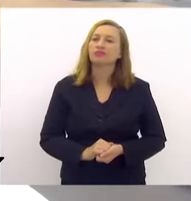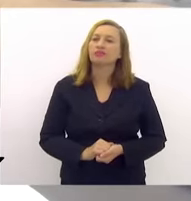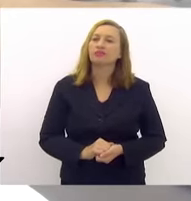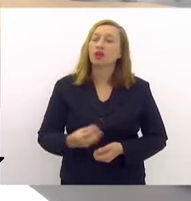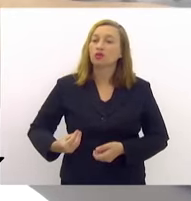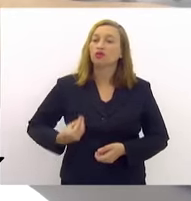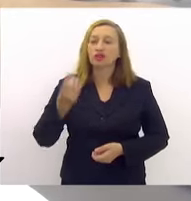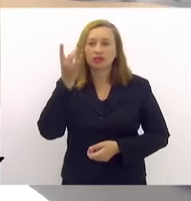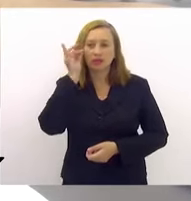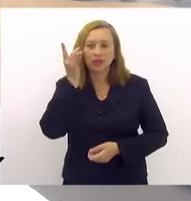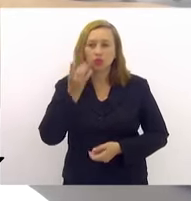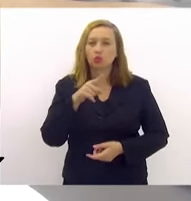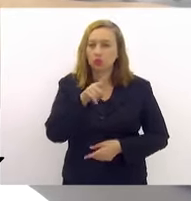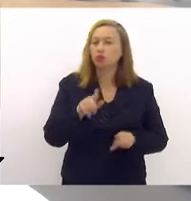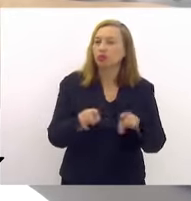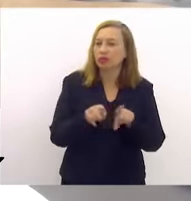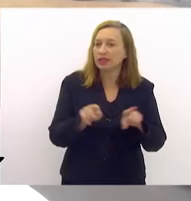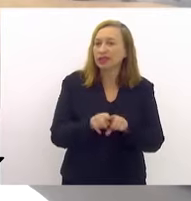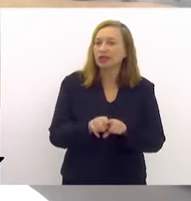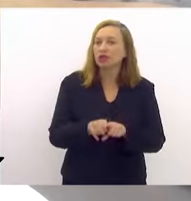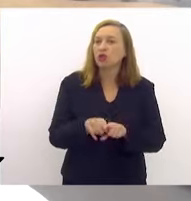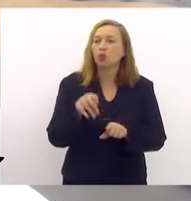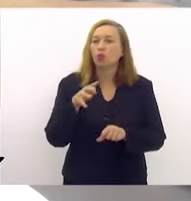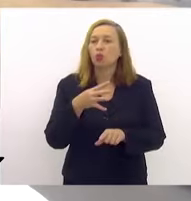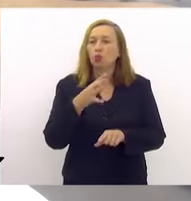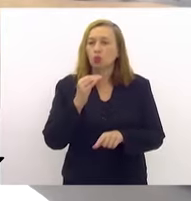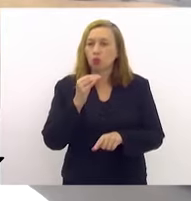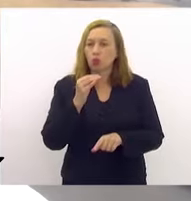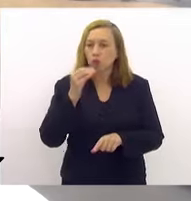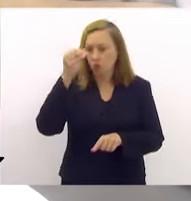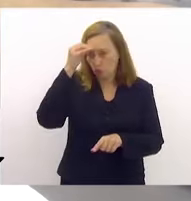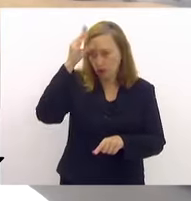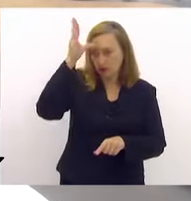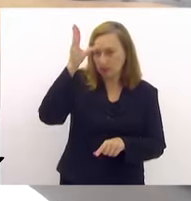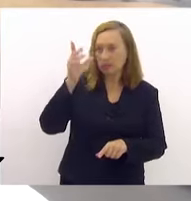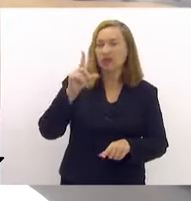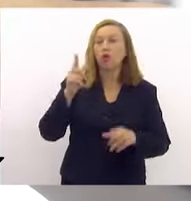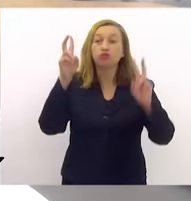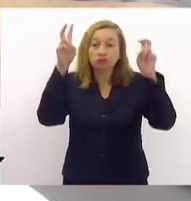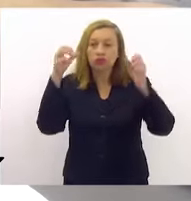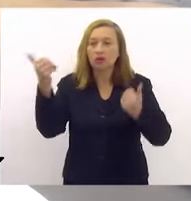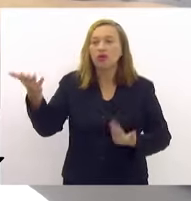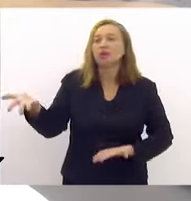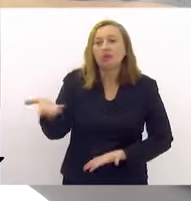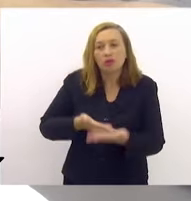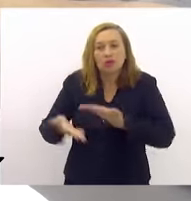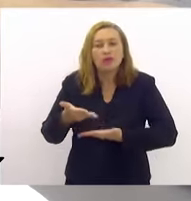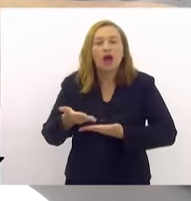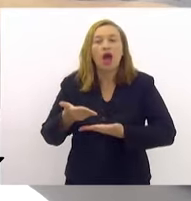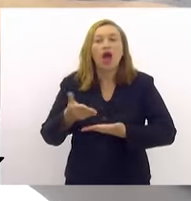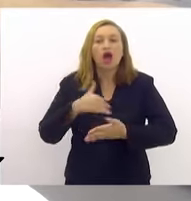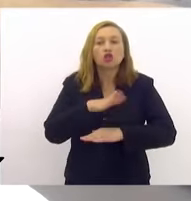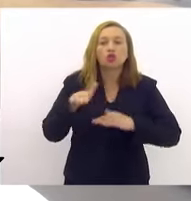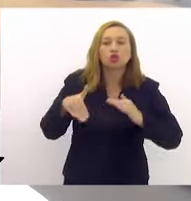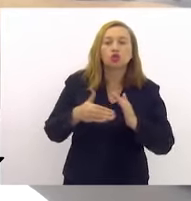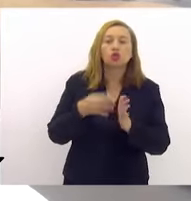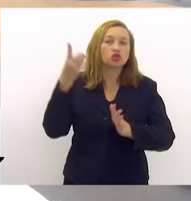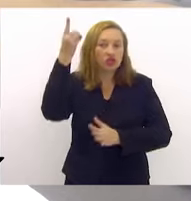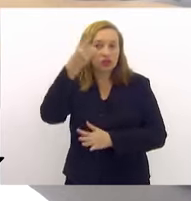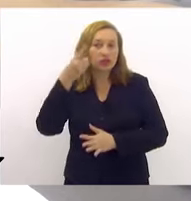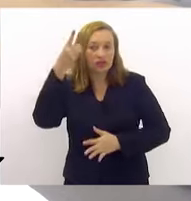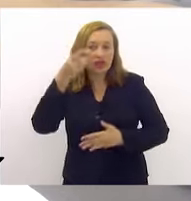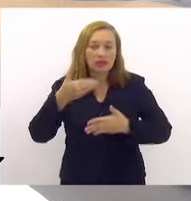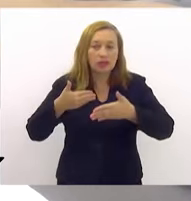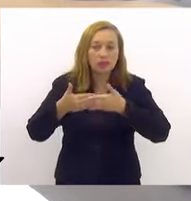espiritual também, eu acho que isso é um tema humanista que pode nos aproximar todos os deputados, cada um na sua